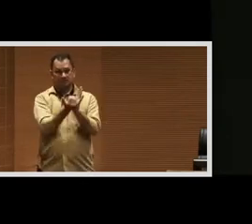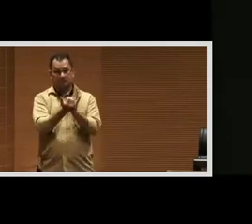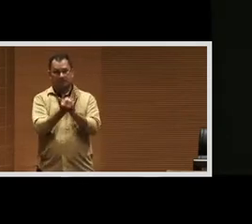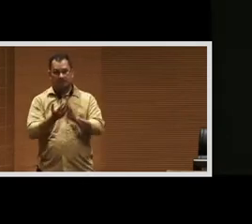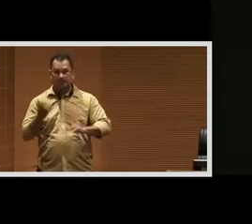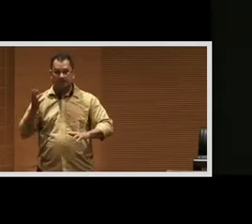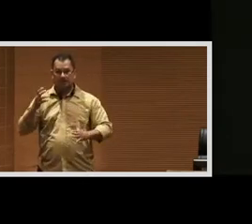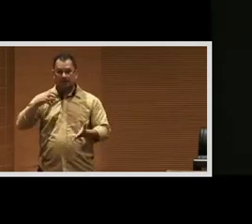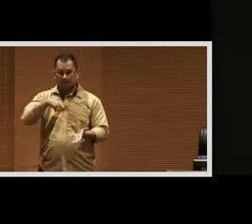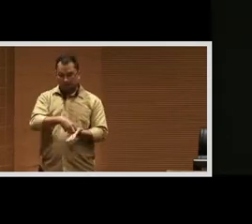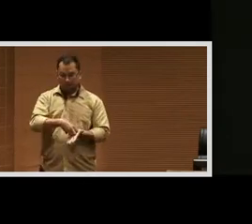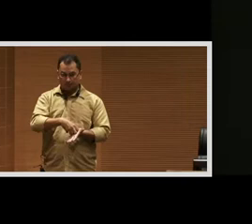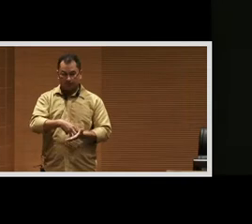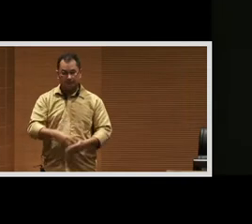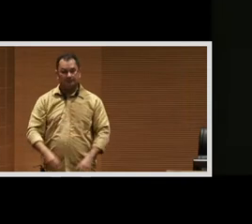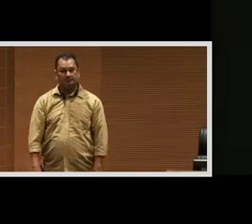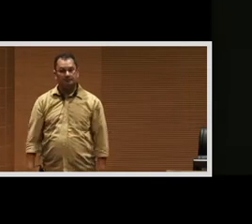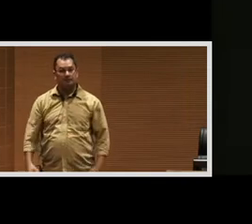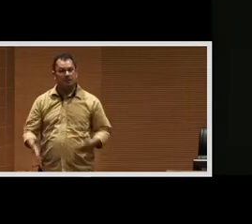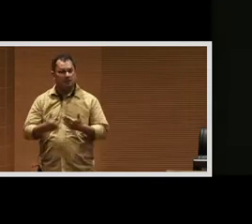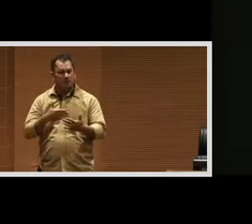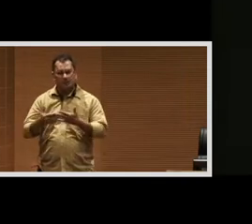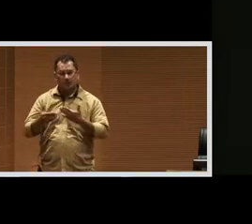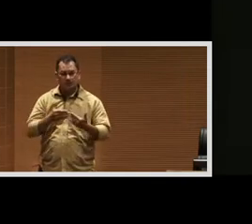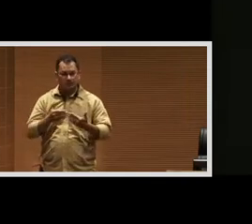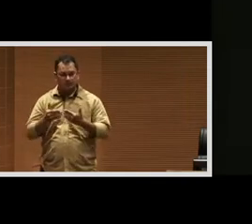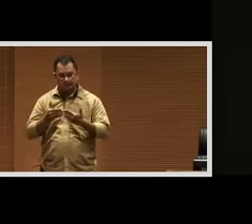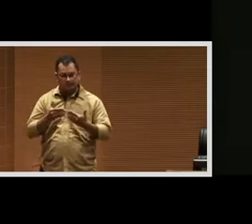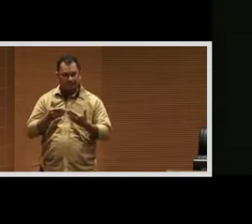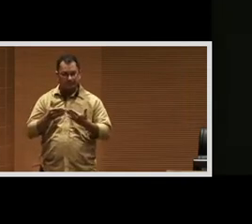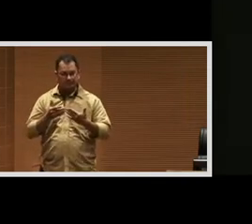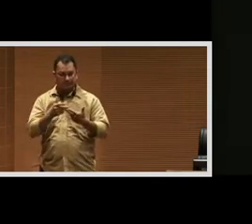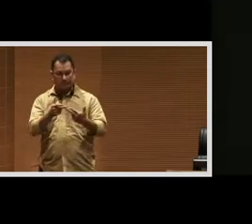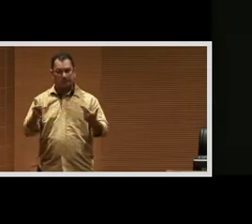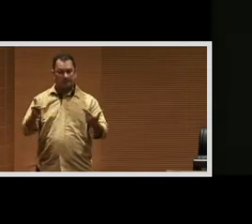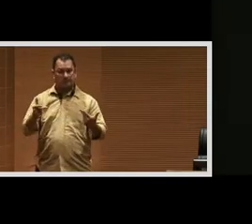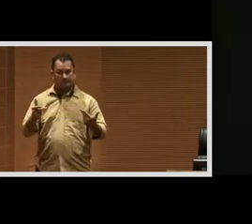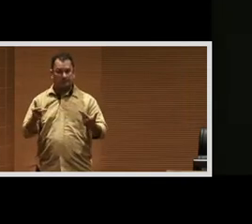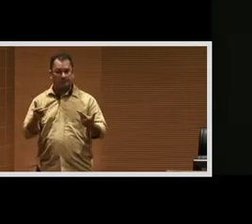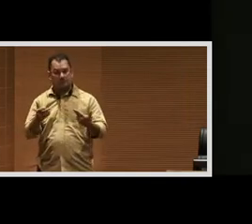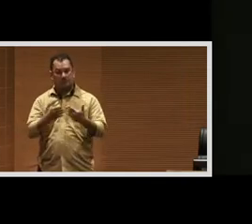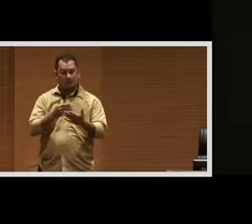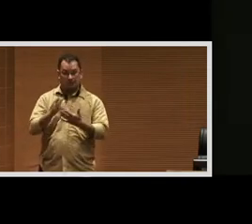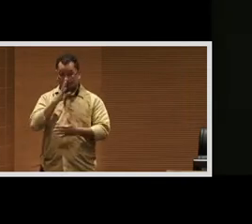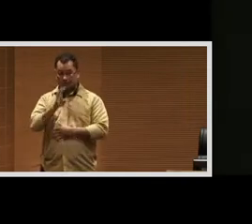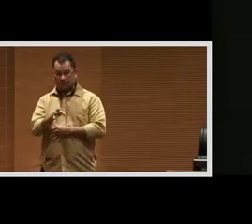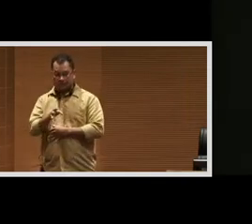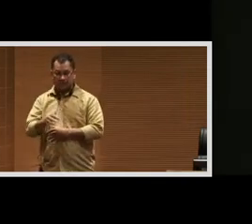que qualquer suspeita ou qualquer delação